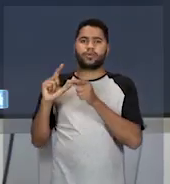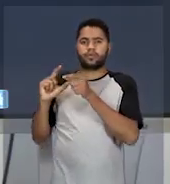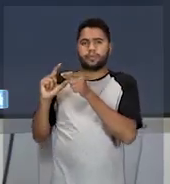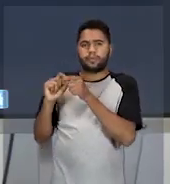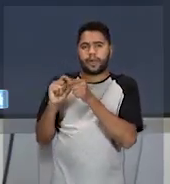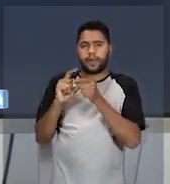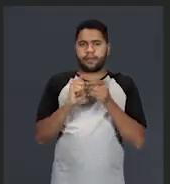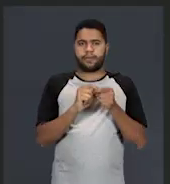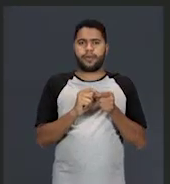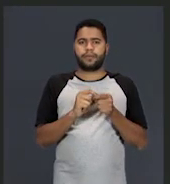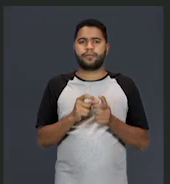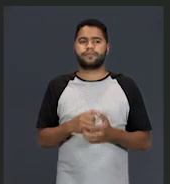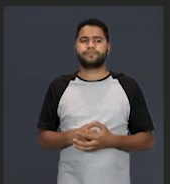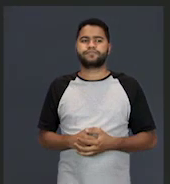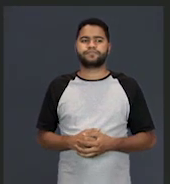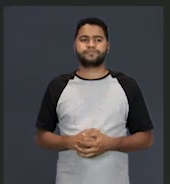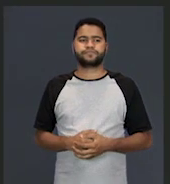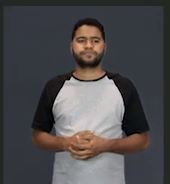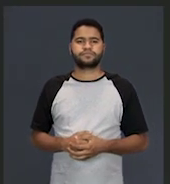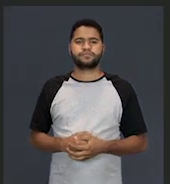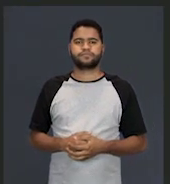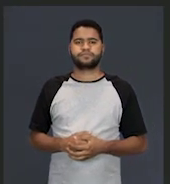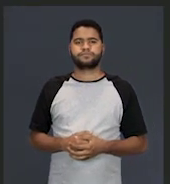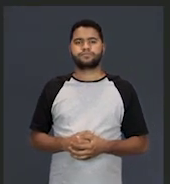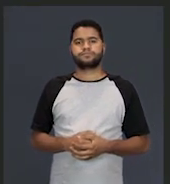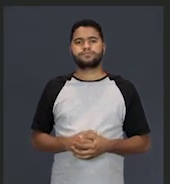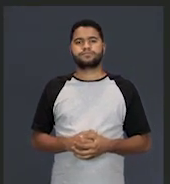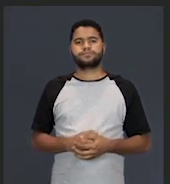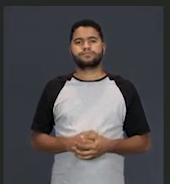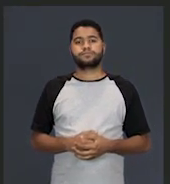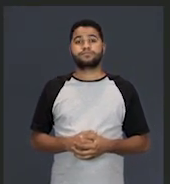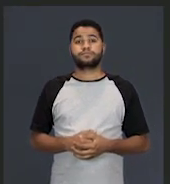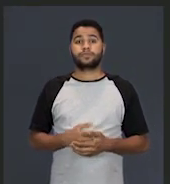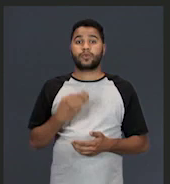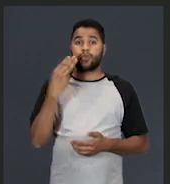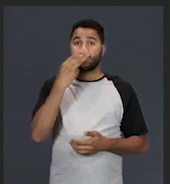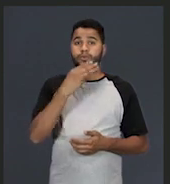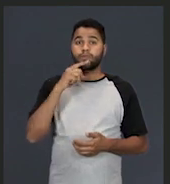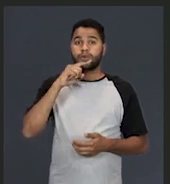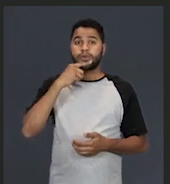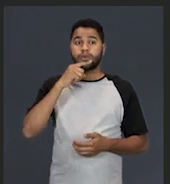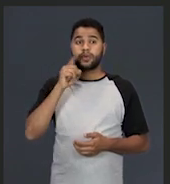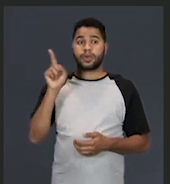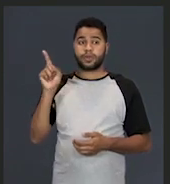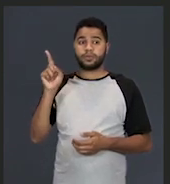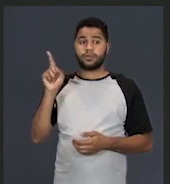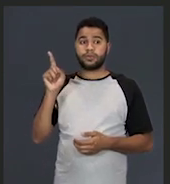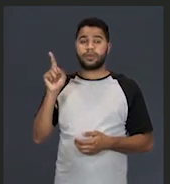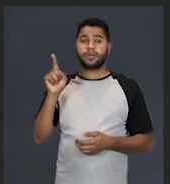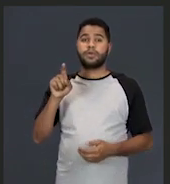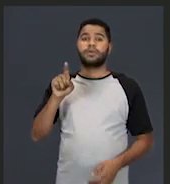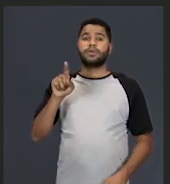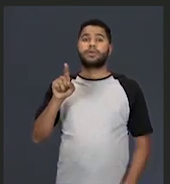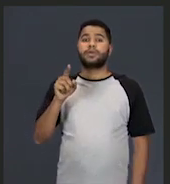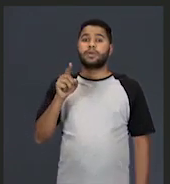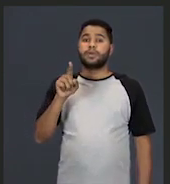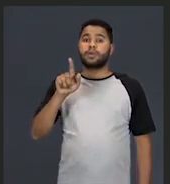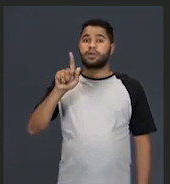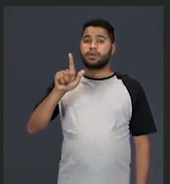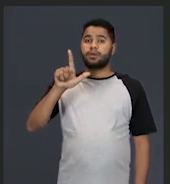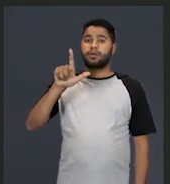só. A sacarose, que é o açúcar da cana, é formado pela bolinha, que eu vou chamar de